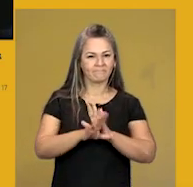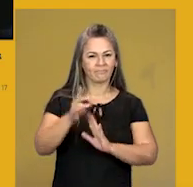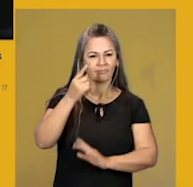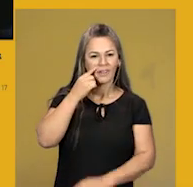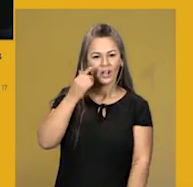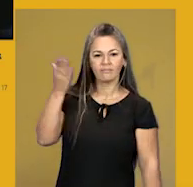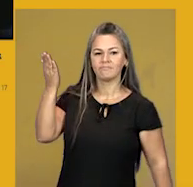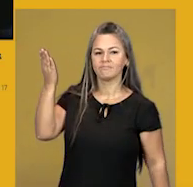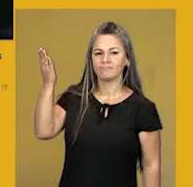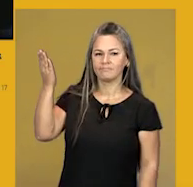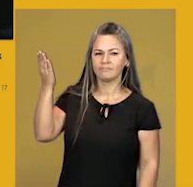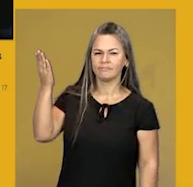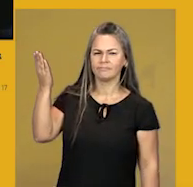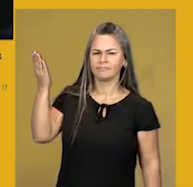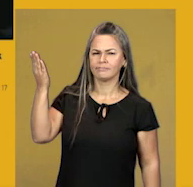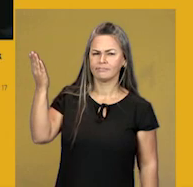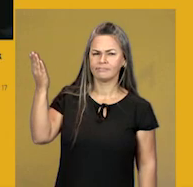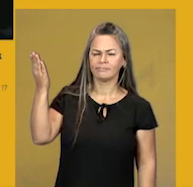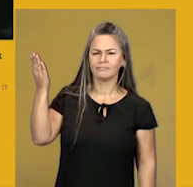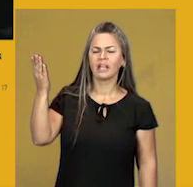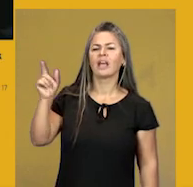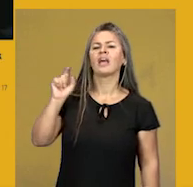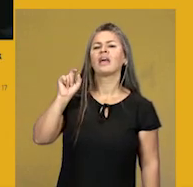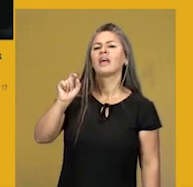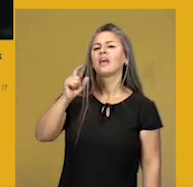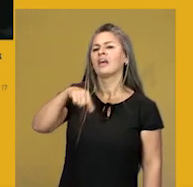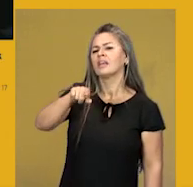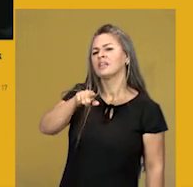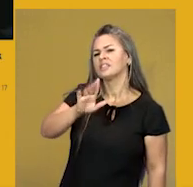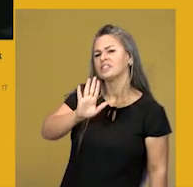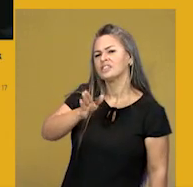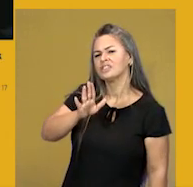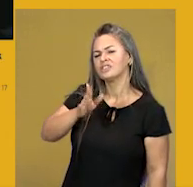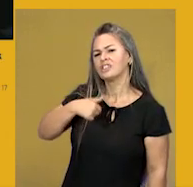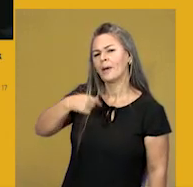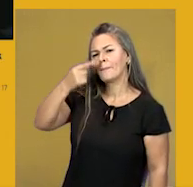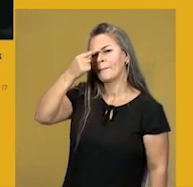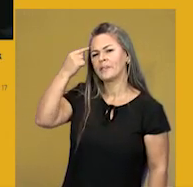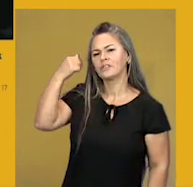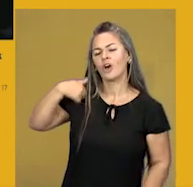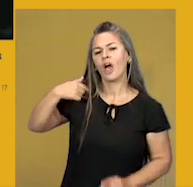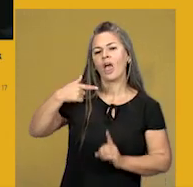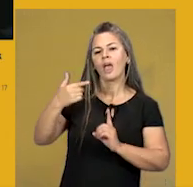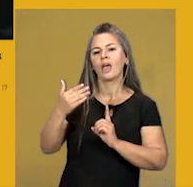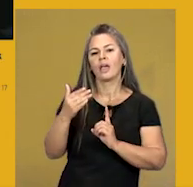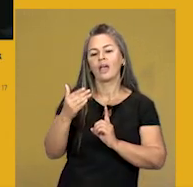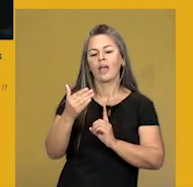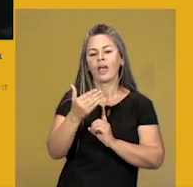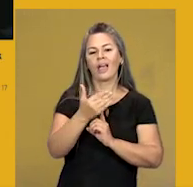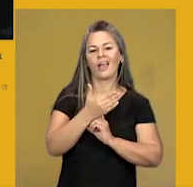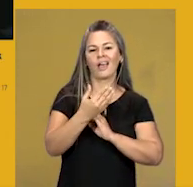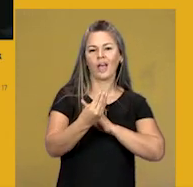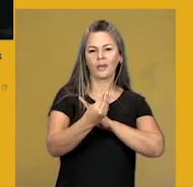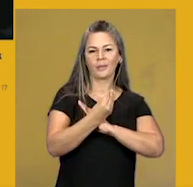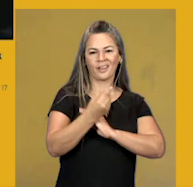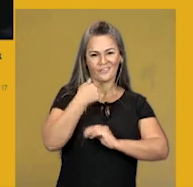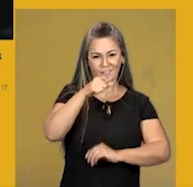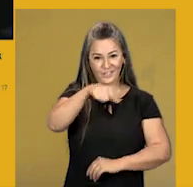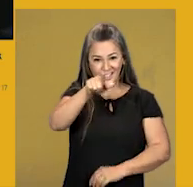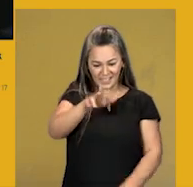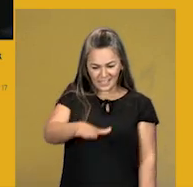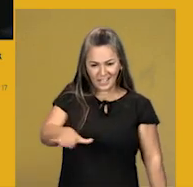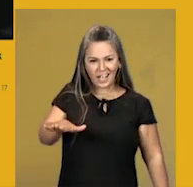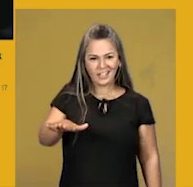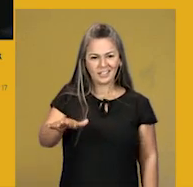essa imagem aqui. Quem aqui nunca se sentiu protegido, quando criança principalmente, por